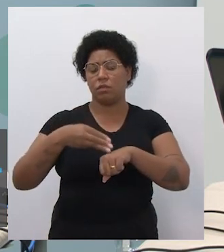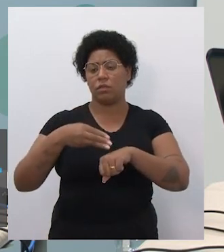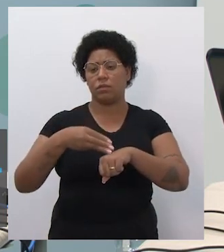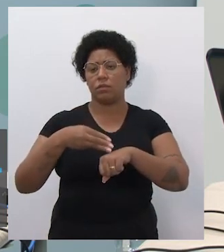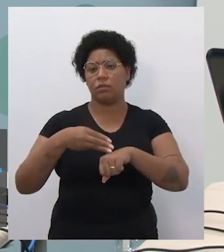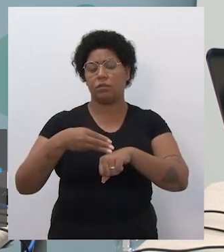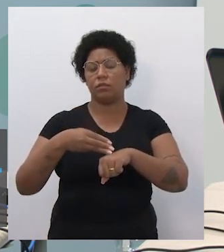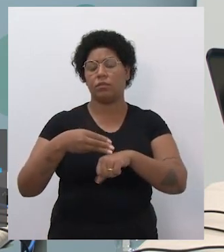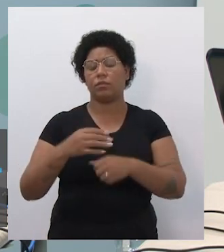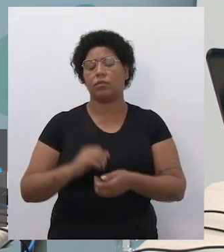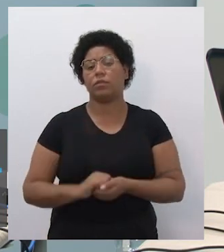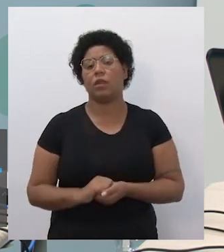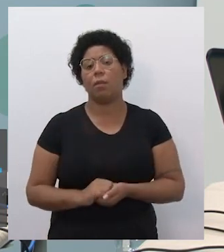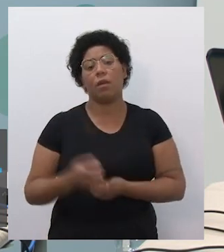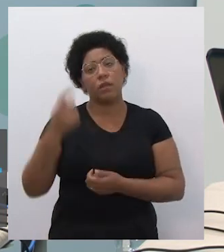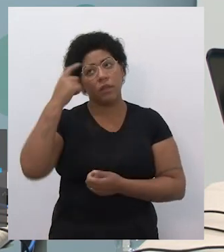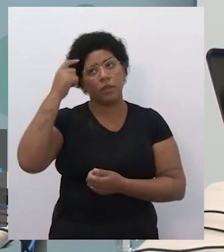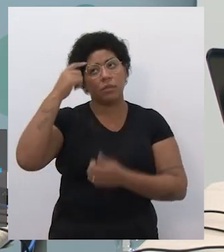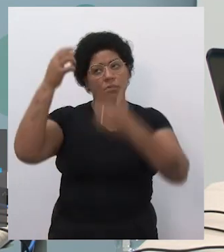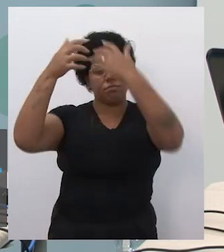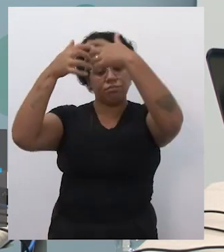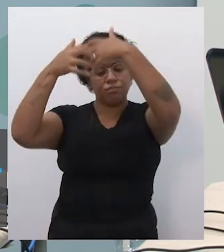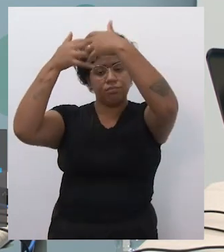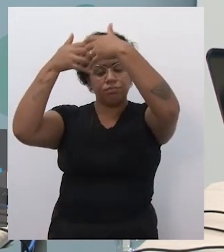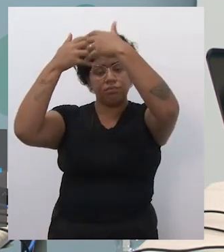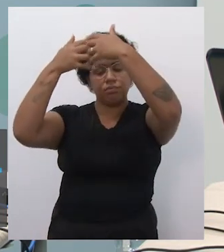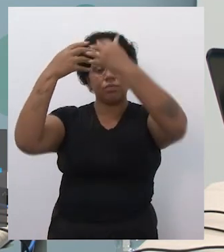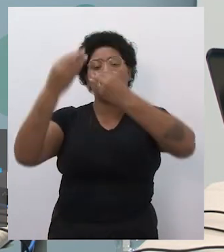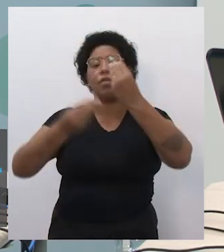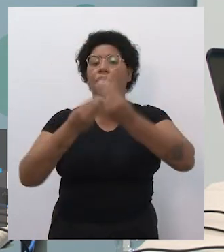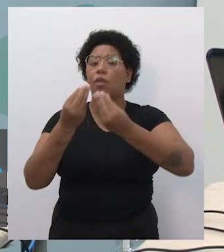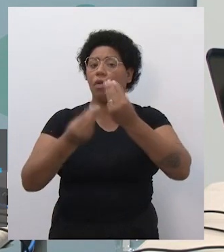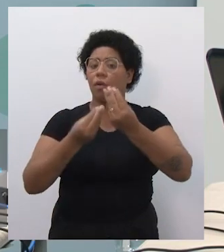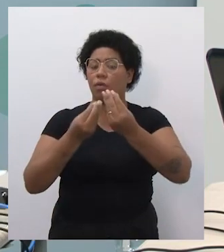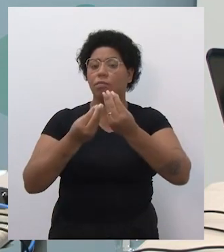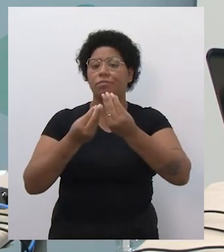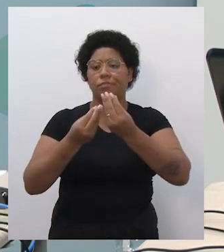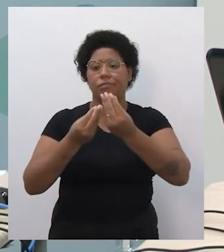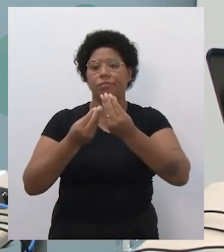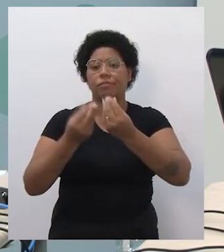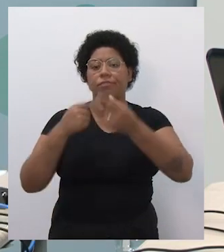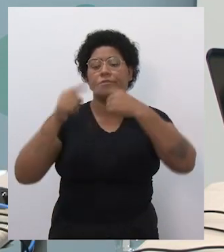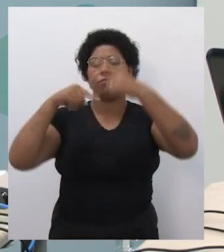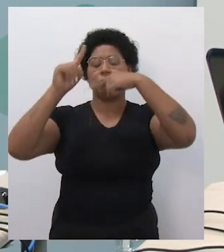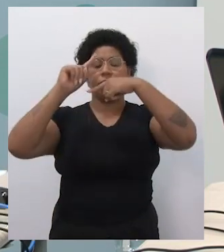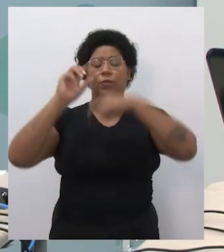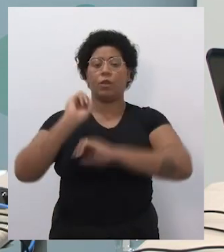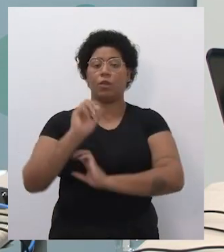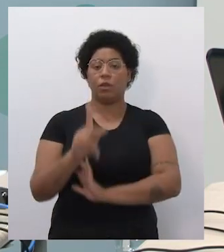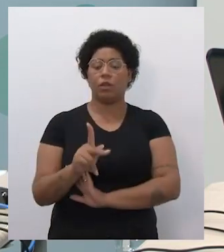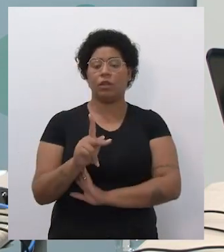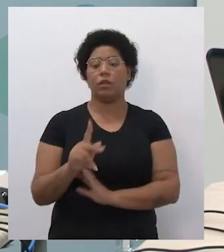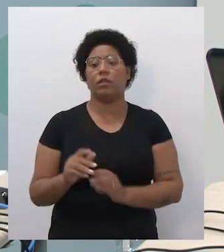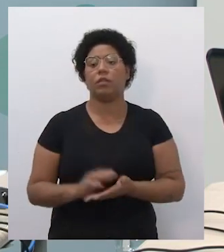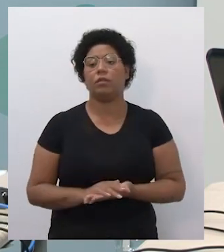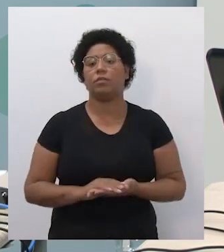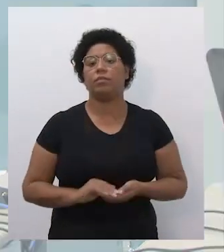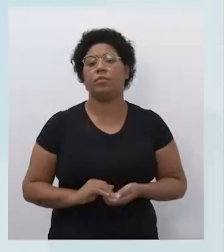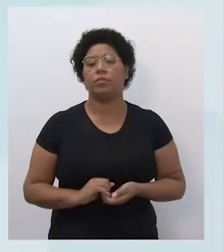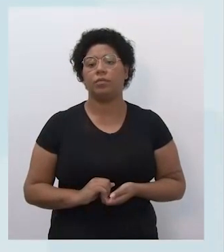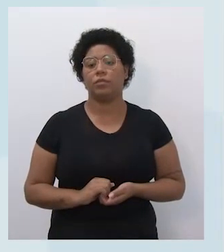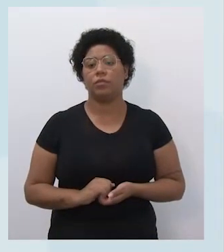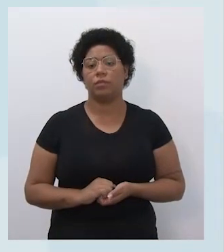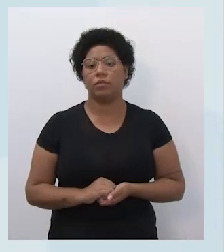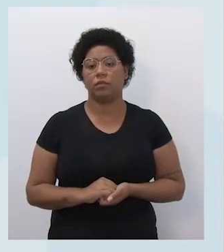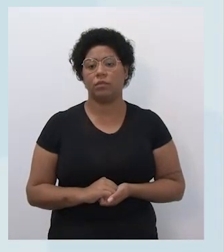então, refletir sobre esse desenvolvimento. Tudo bem, então? Então, na tela, o